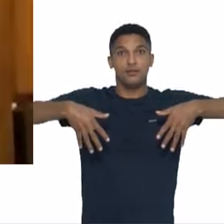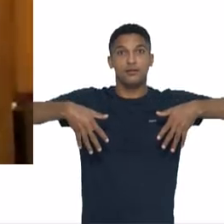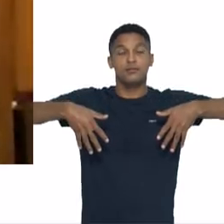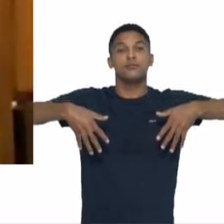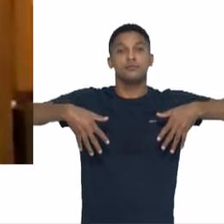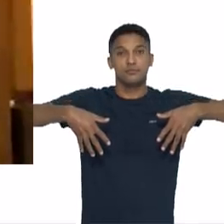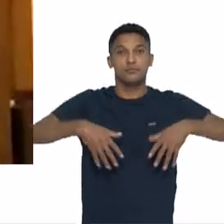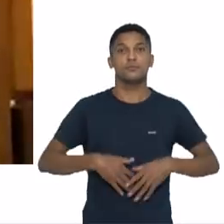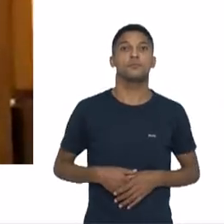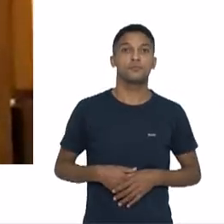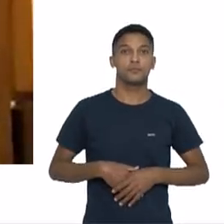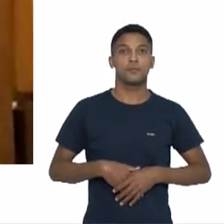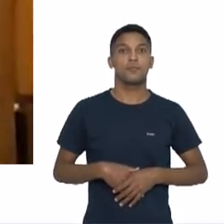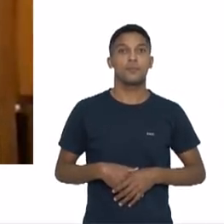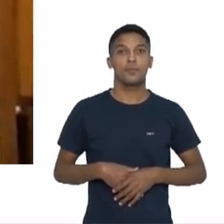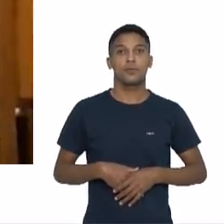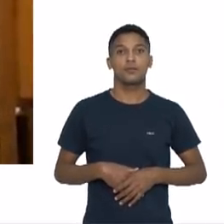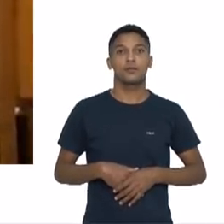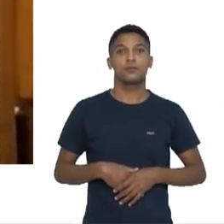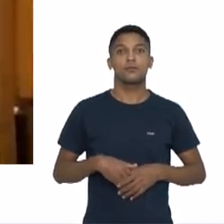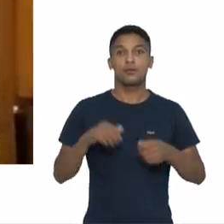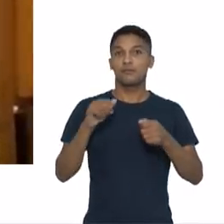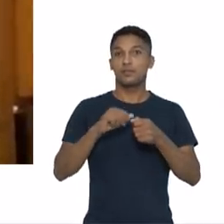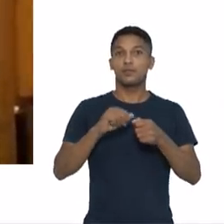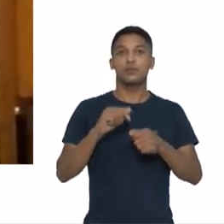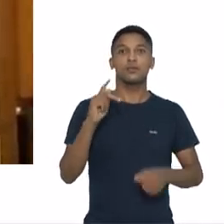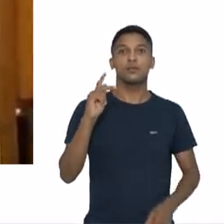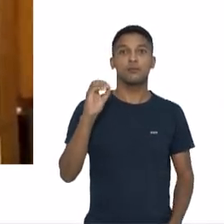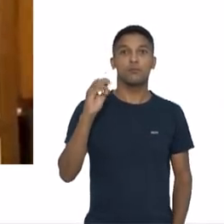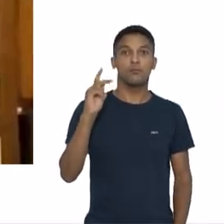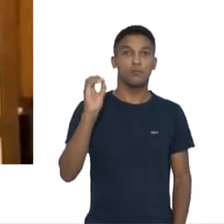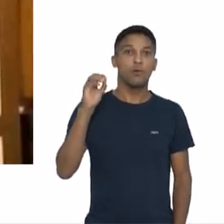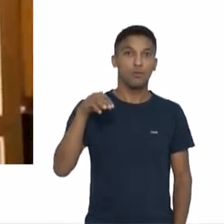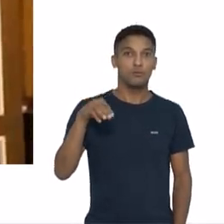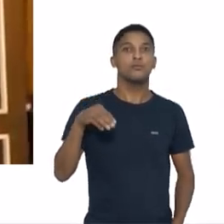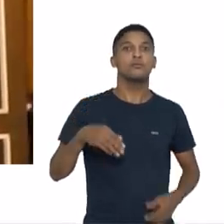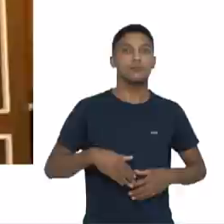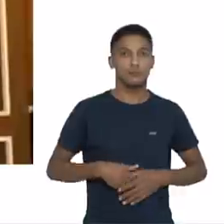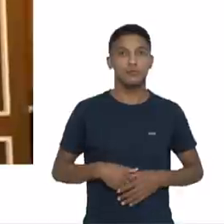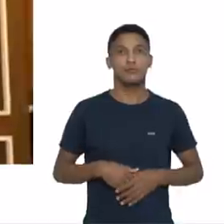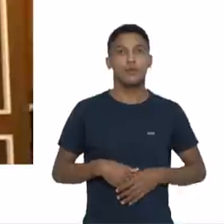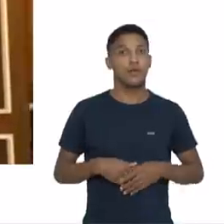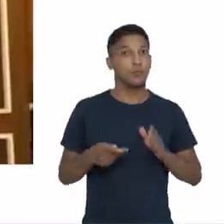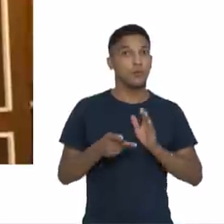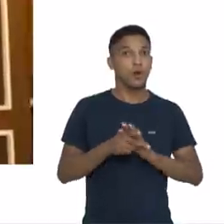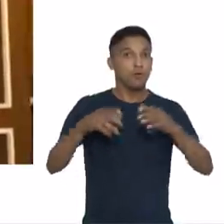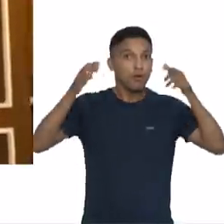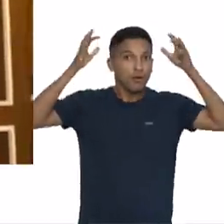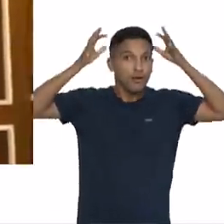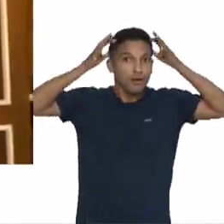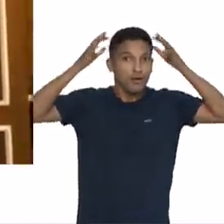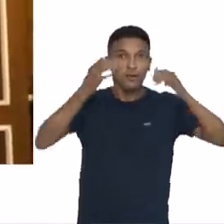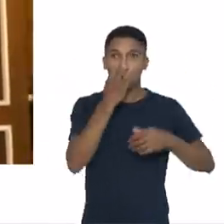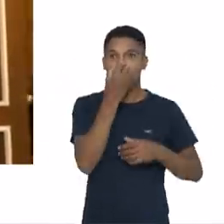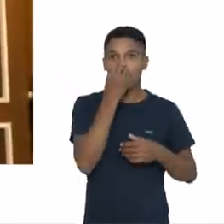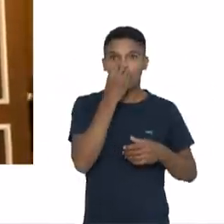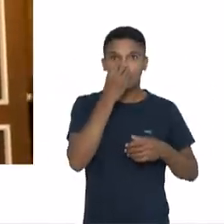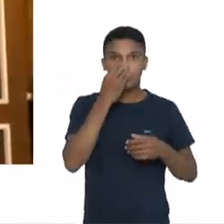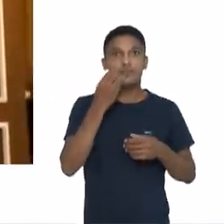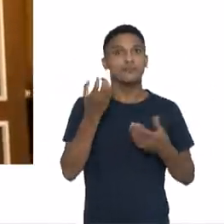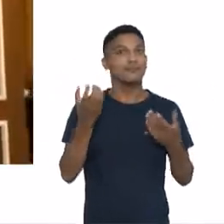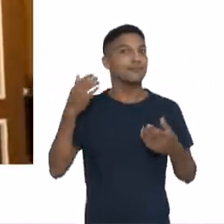tirinha para fazer o meu mega pompom aqui, que vai ser compridinho o meu cabelo de palhaço. Depois